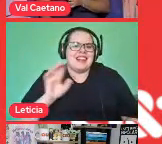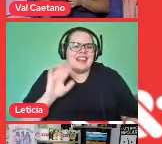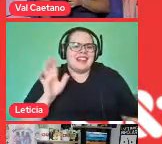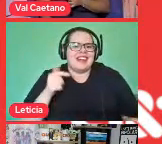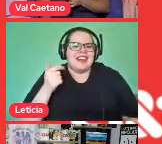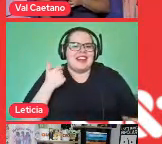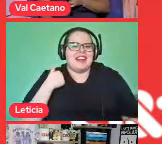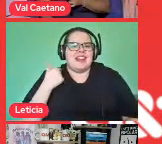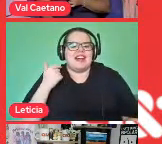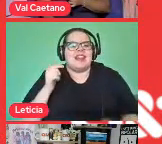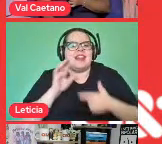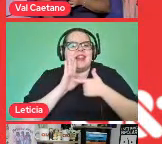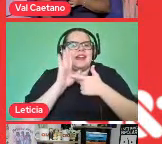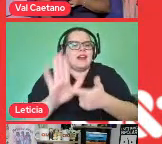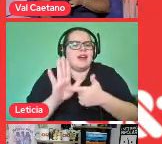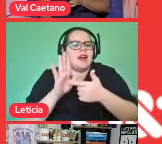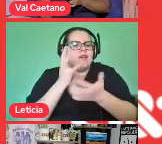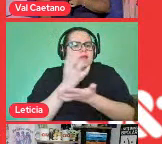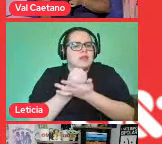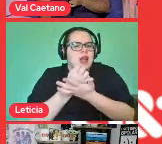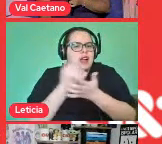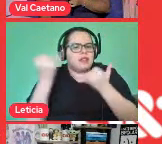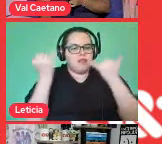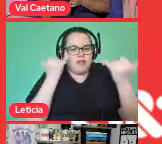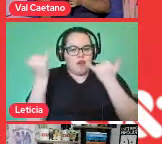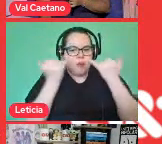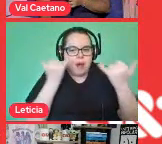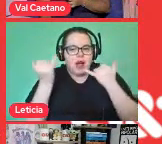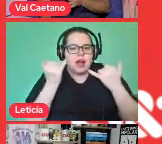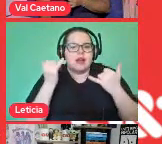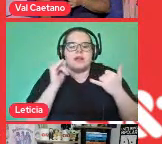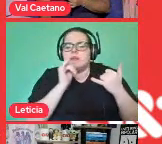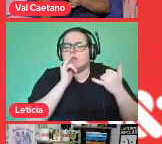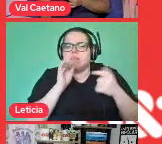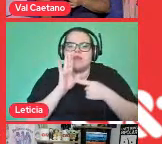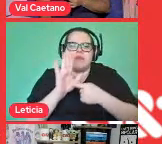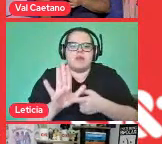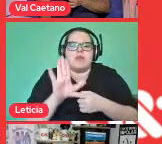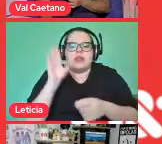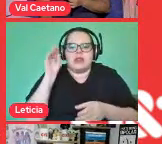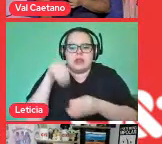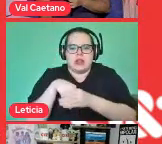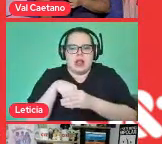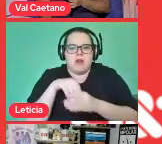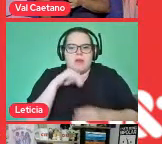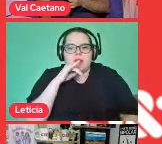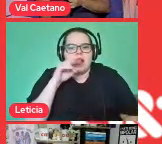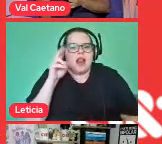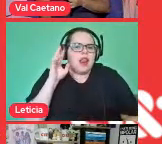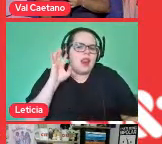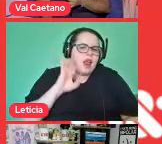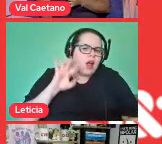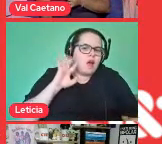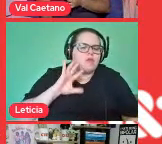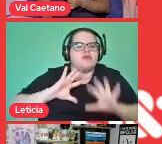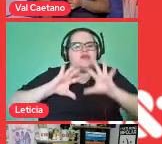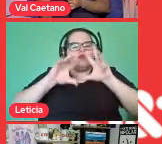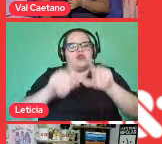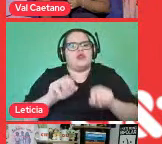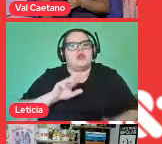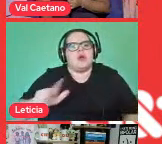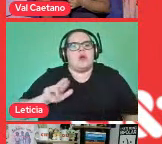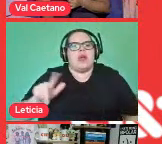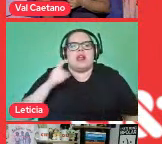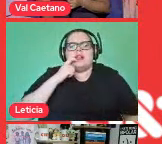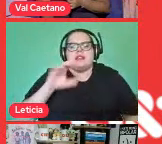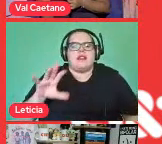vou compartilhar alguns dados aqui. Então, aqui são dados internos, tá? Então, é legal aí que todo mundo que não é CIT vai saber